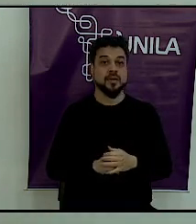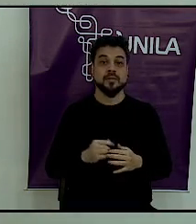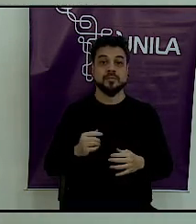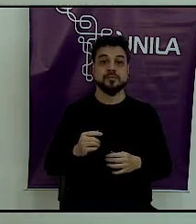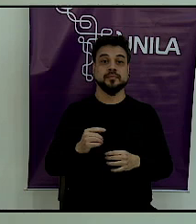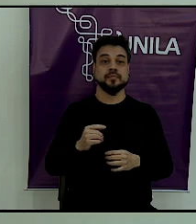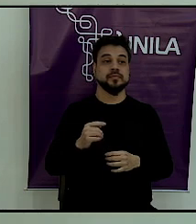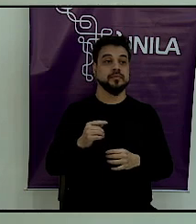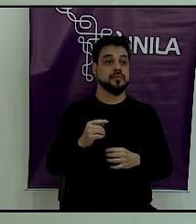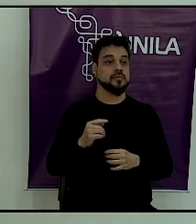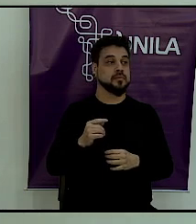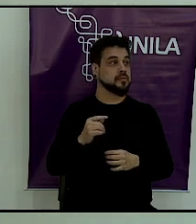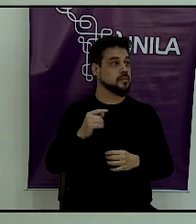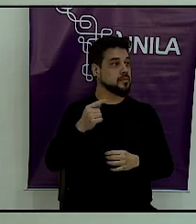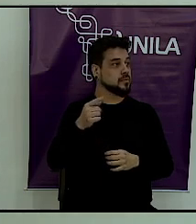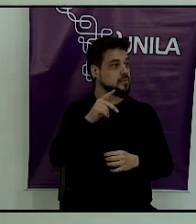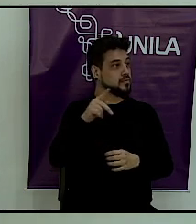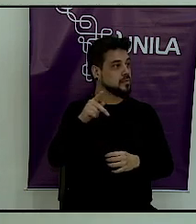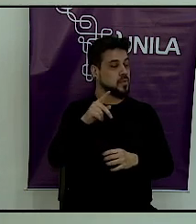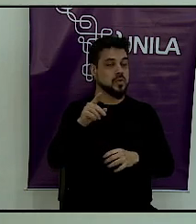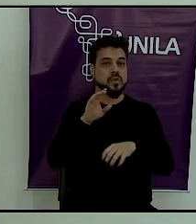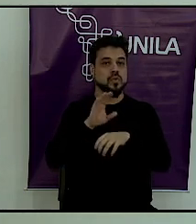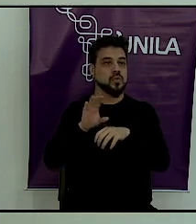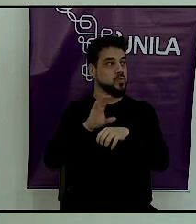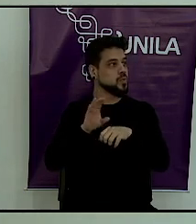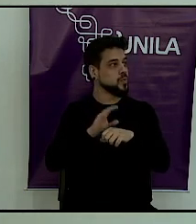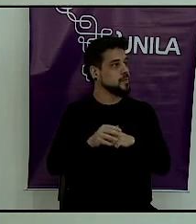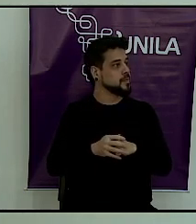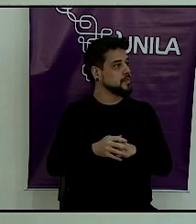Curso de Serviço Social, professora Emildes, que é?